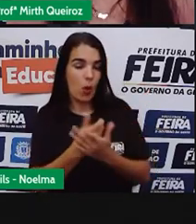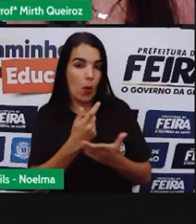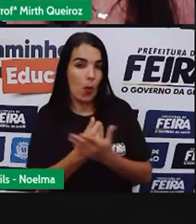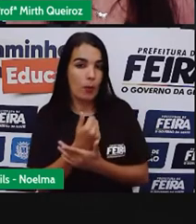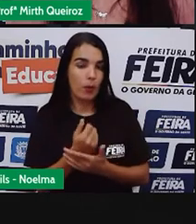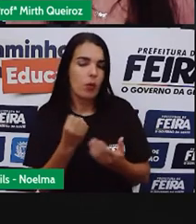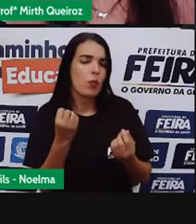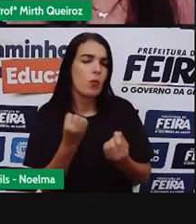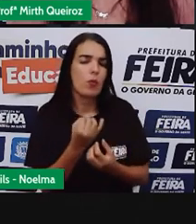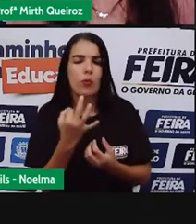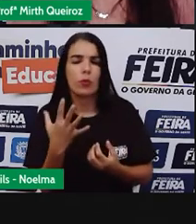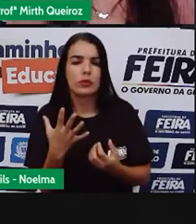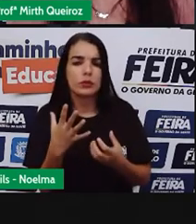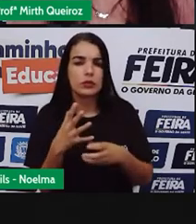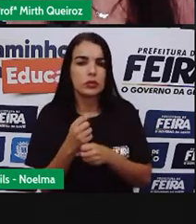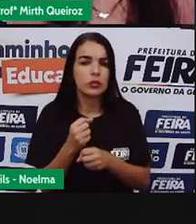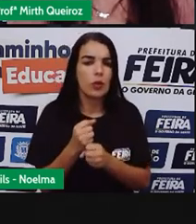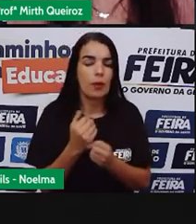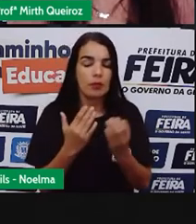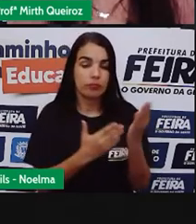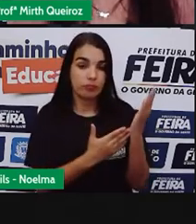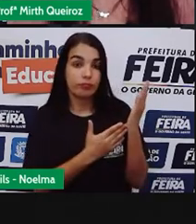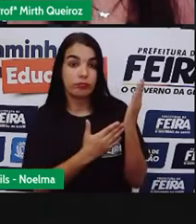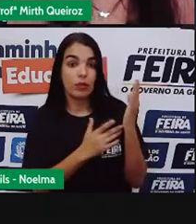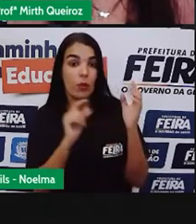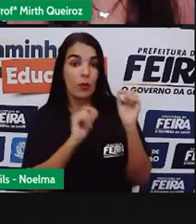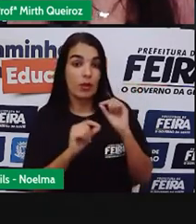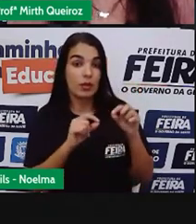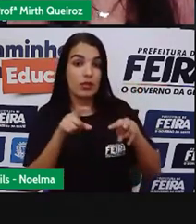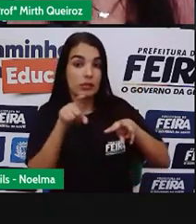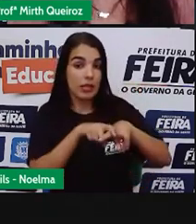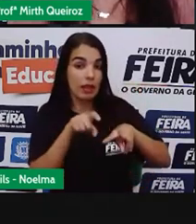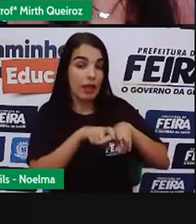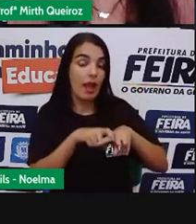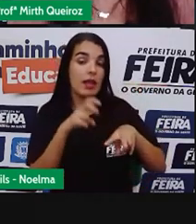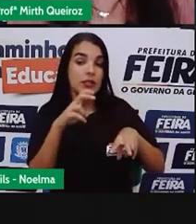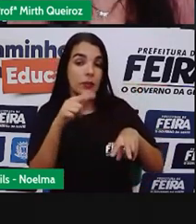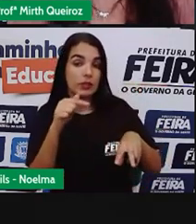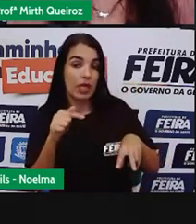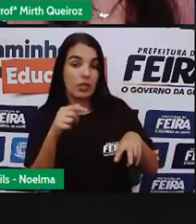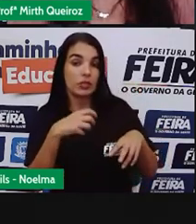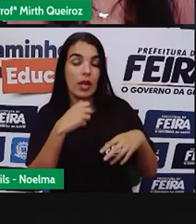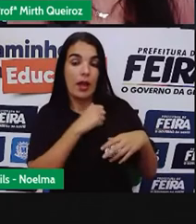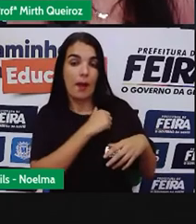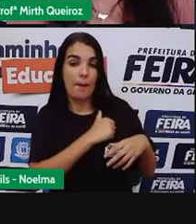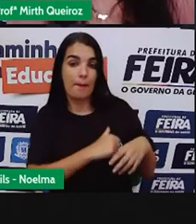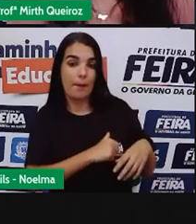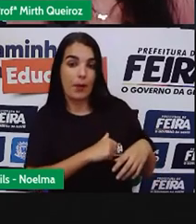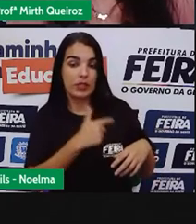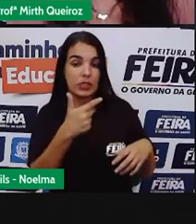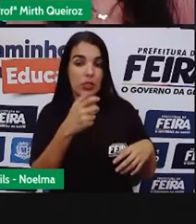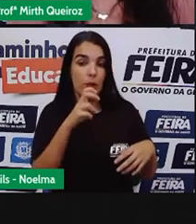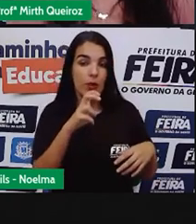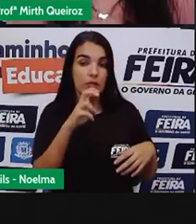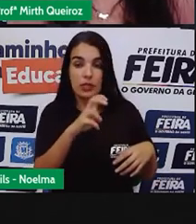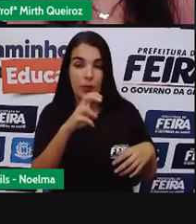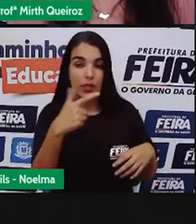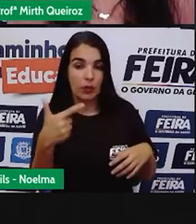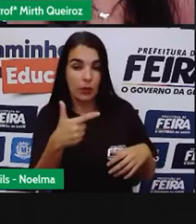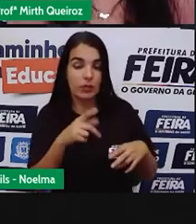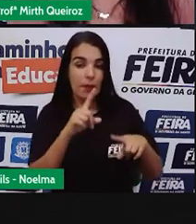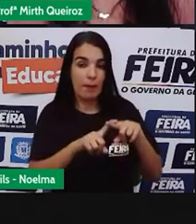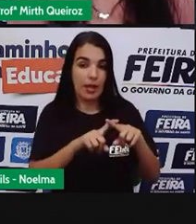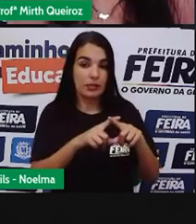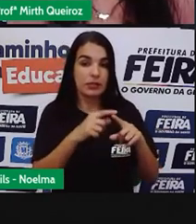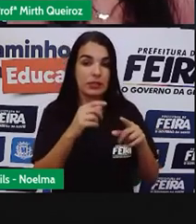ela gastou? As mercadorias estão aí abaixo, que seriam a sandália 57 mais 52, que daria